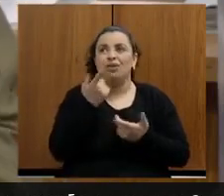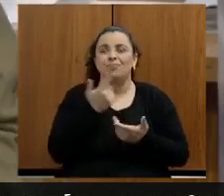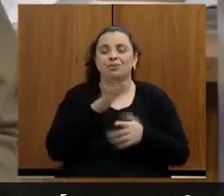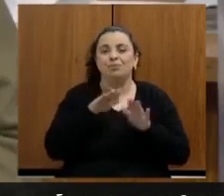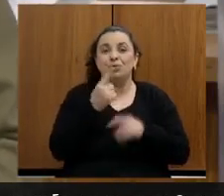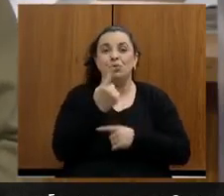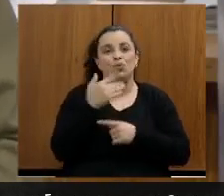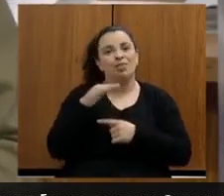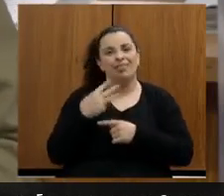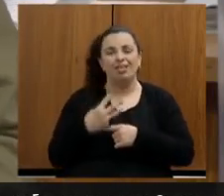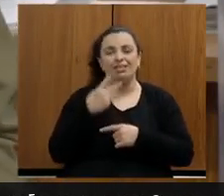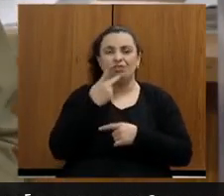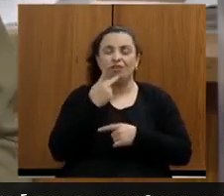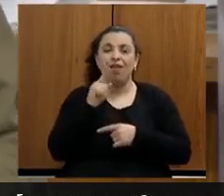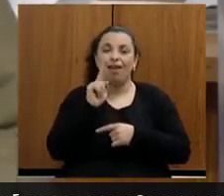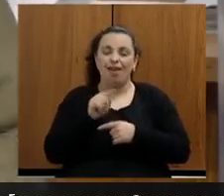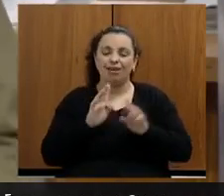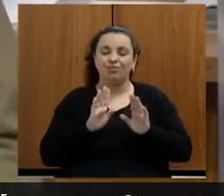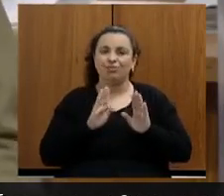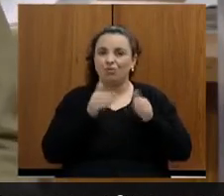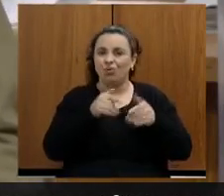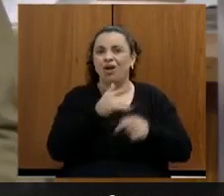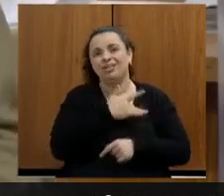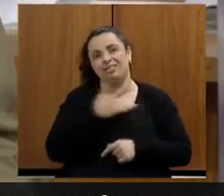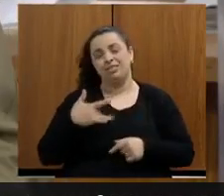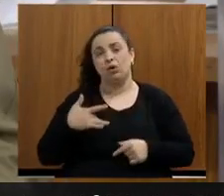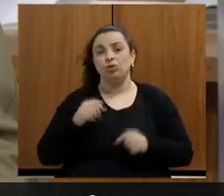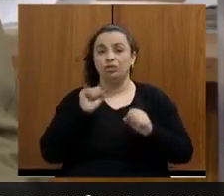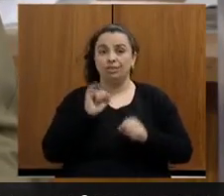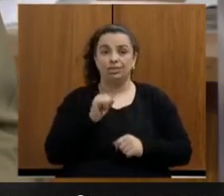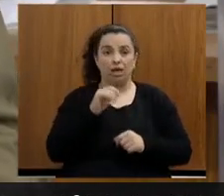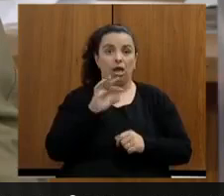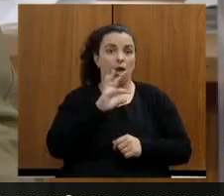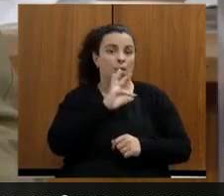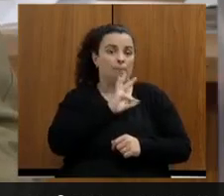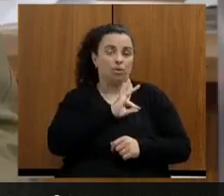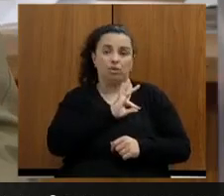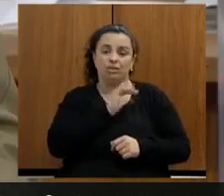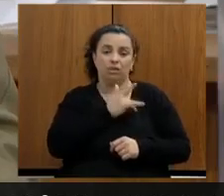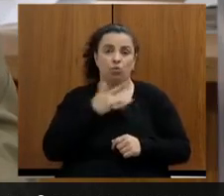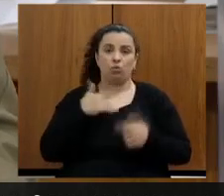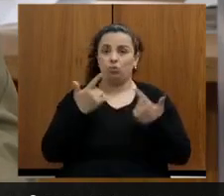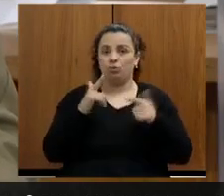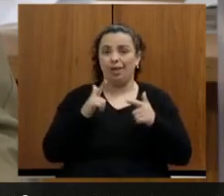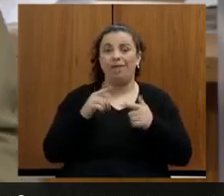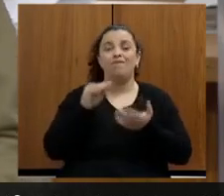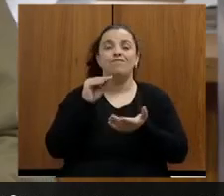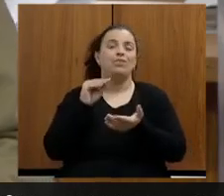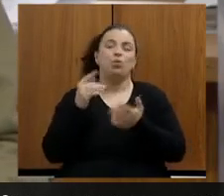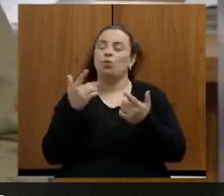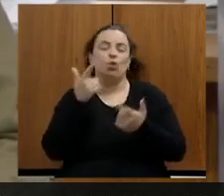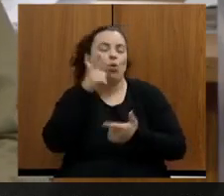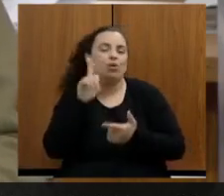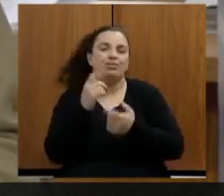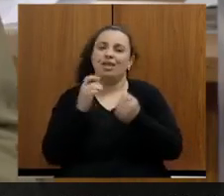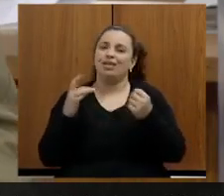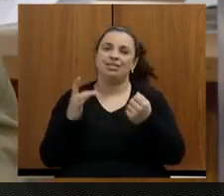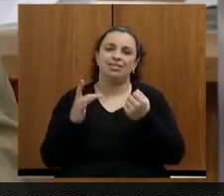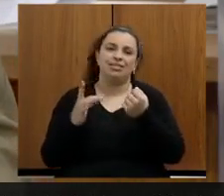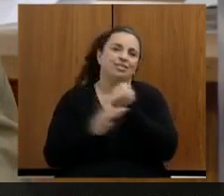pelo menos foi relativo à saúde isso a gente não tem saúde a gente não tem segurança se ele não tem segura a gente precisa